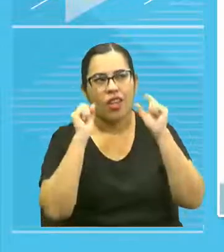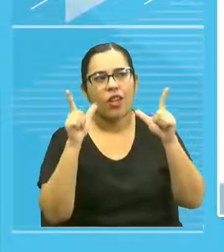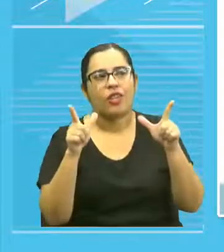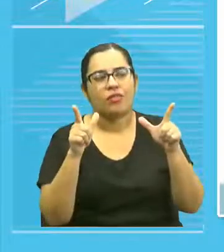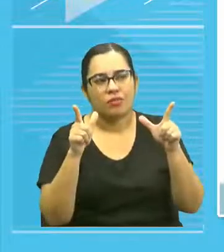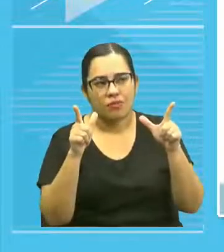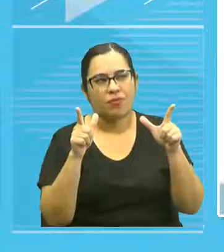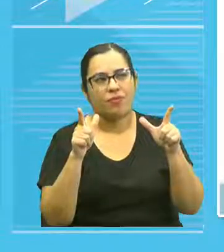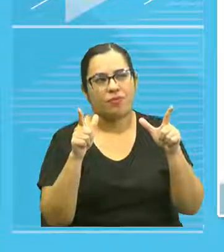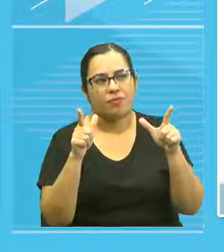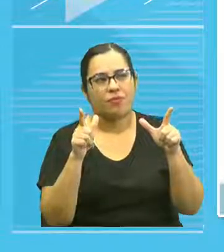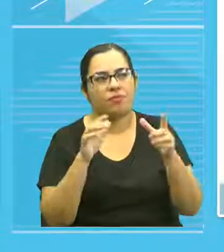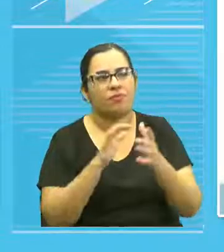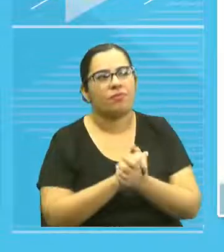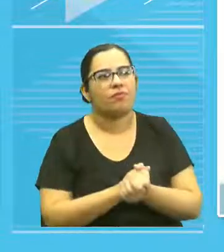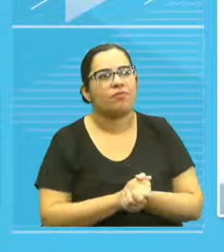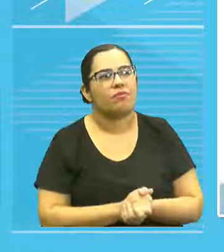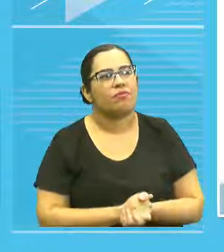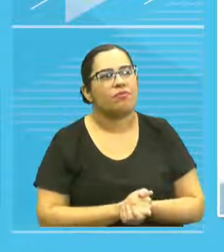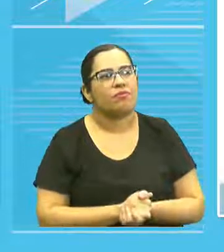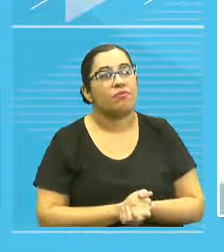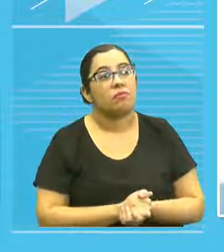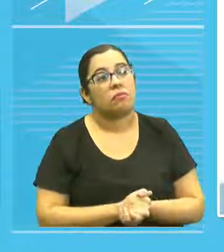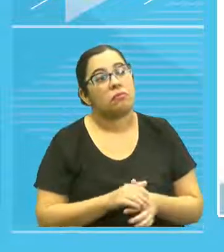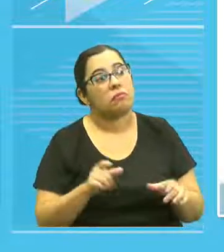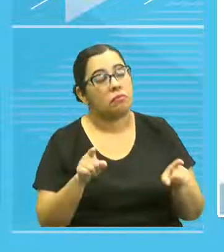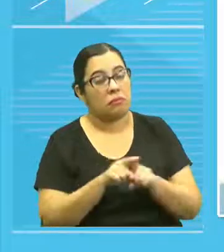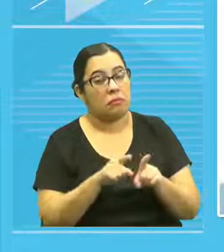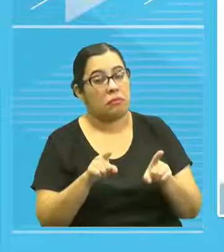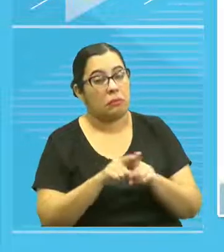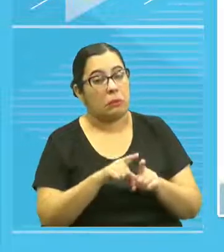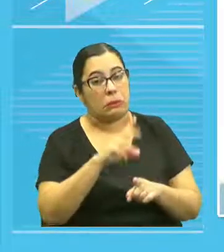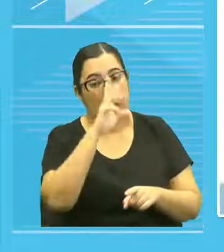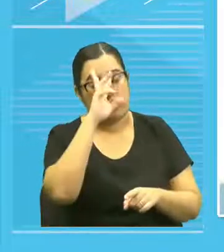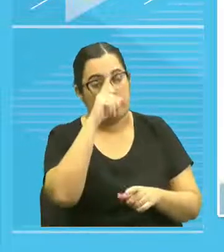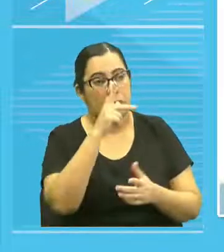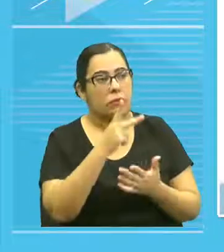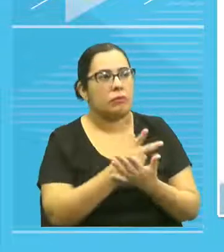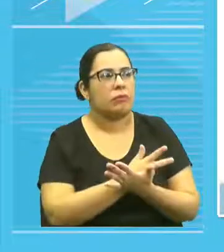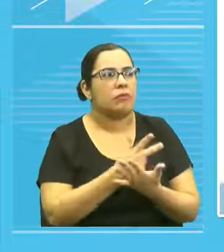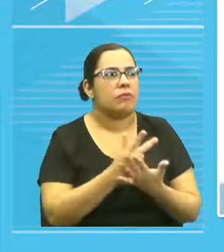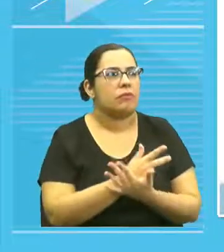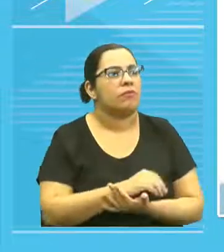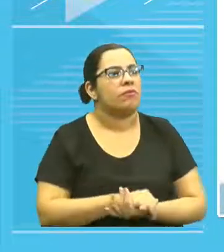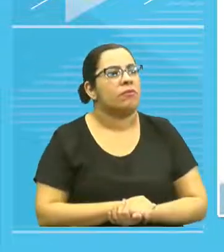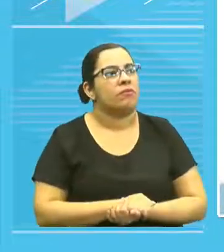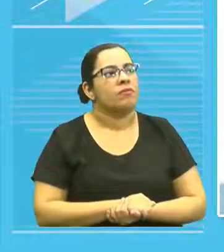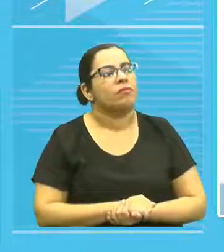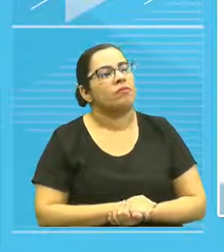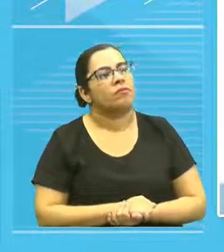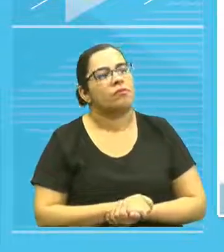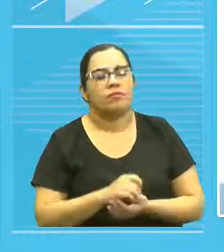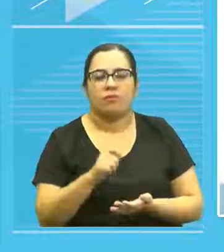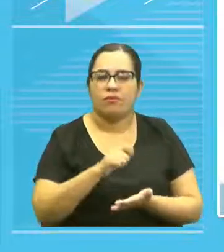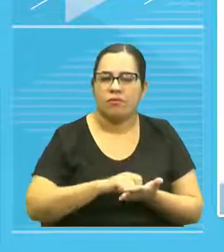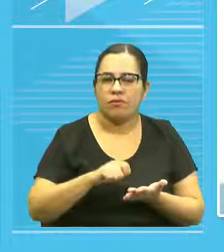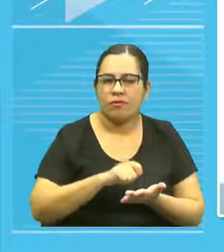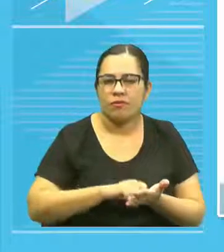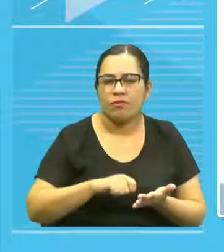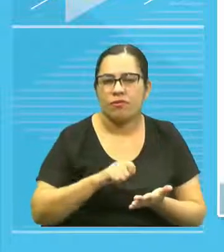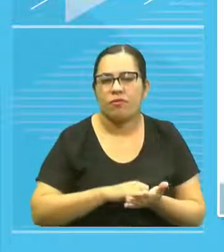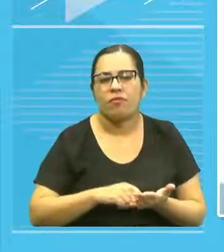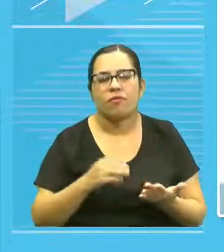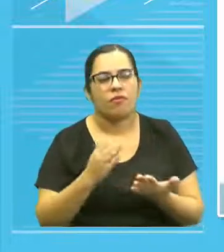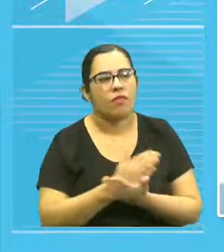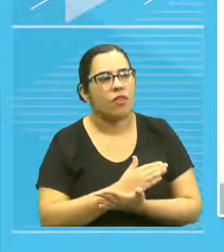uma coisinha que você Pode Vacilar não é é na hora de escrever algumas locuções conjuntivas